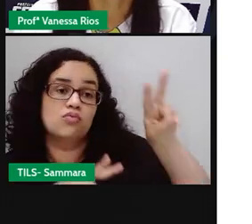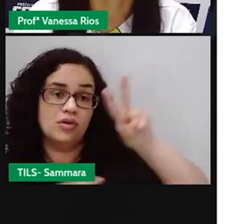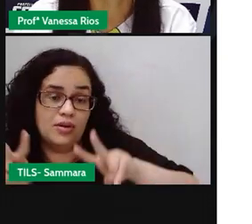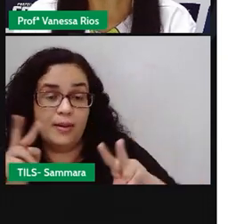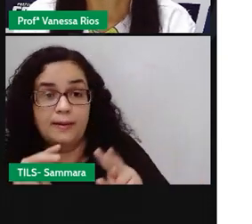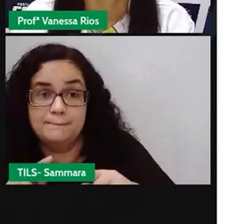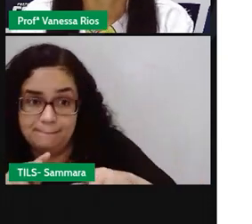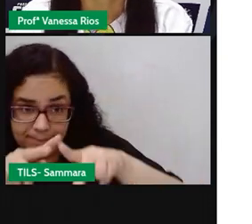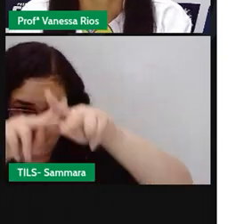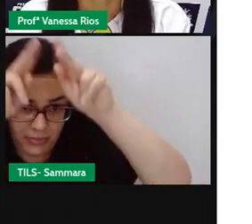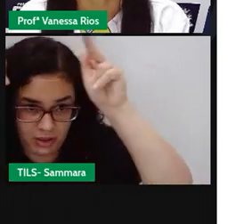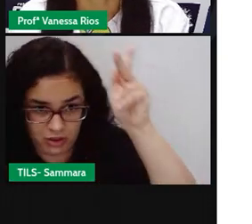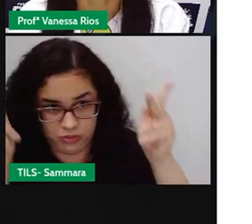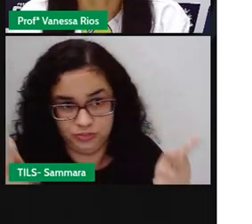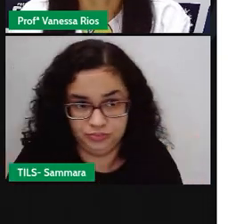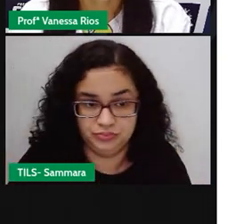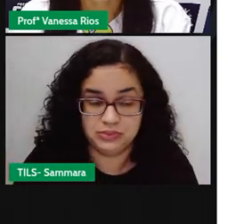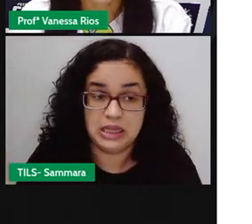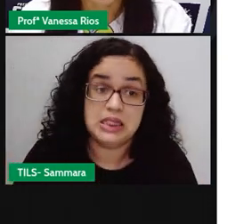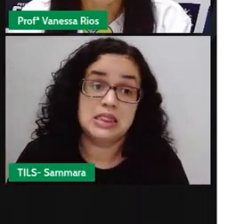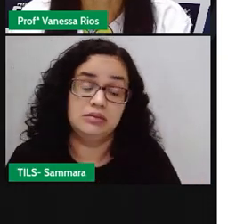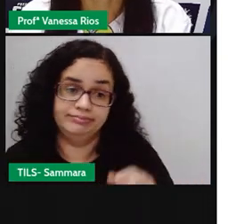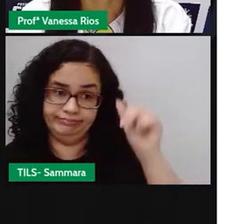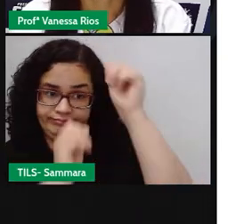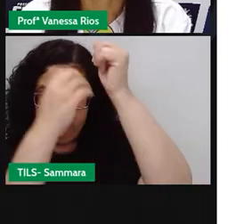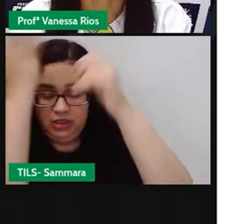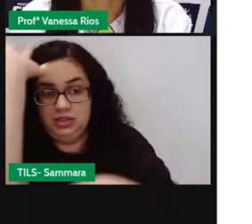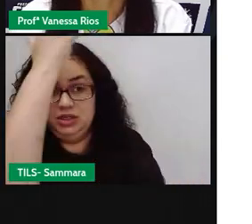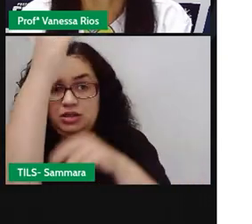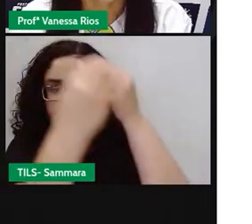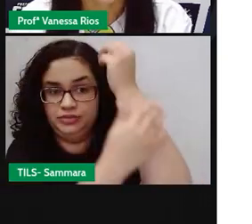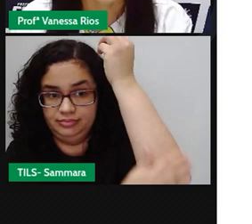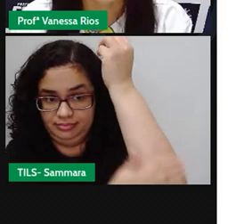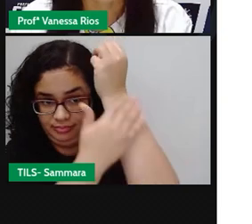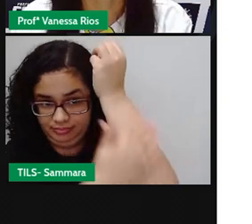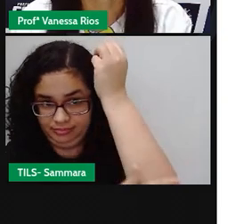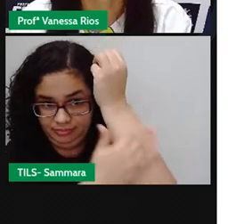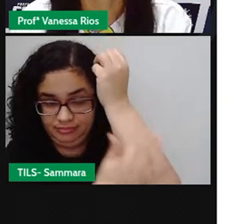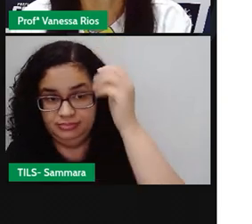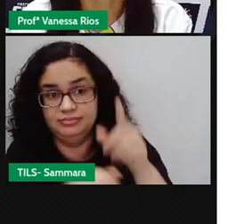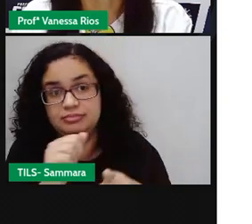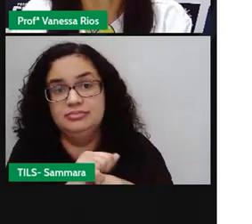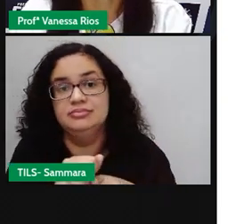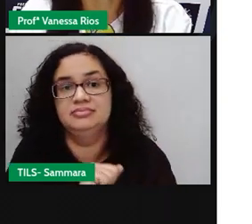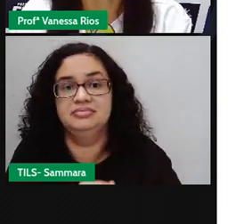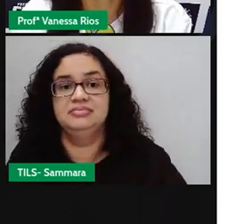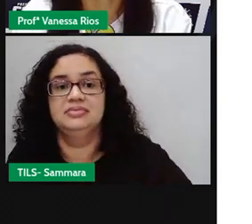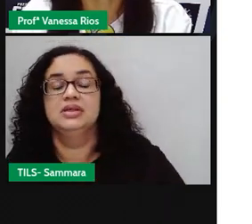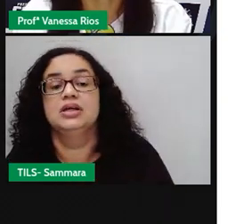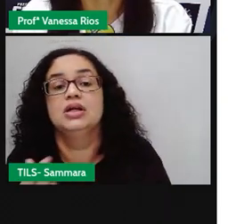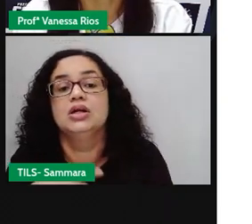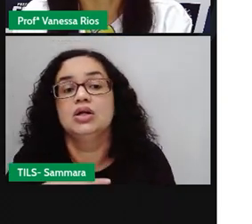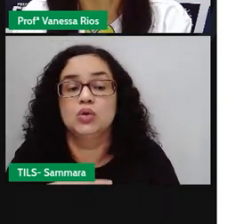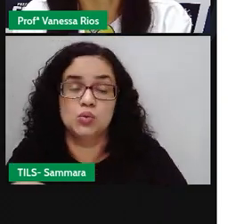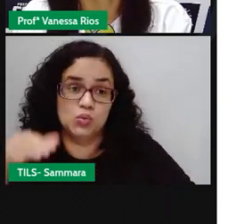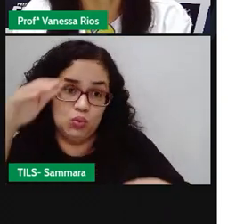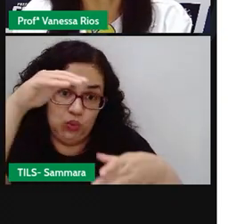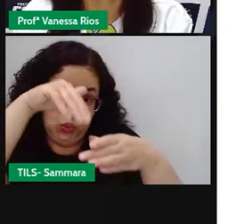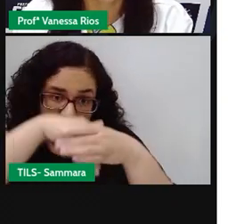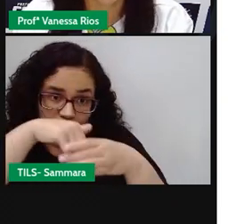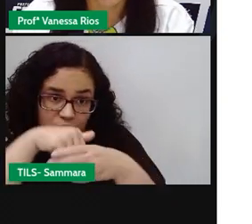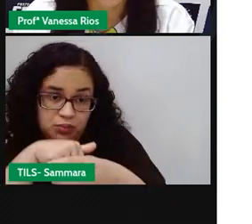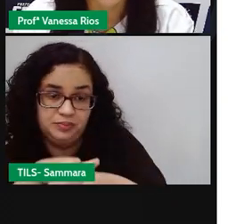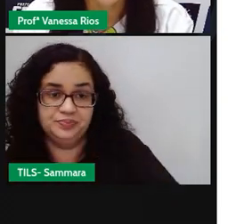ali o pneu, tem a borracha, né? O material principal, a borracha. A parte interna do pneu ali